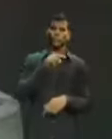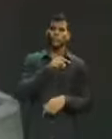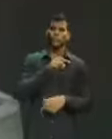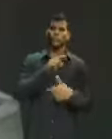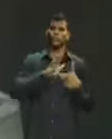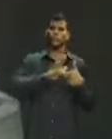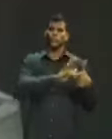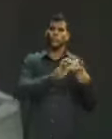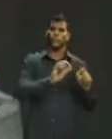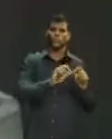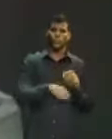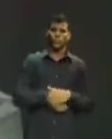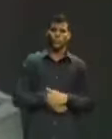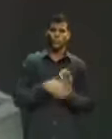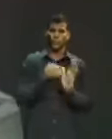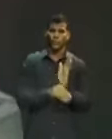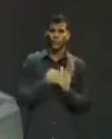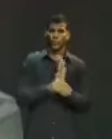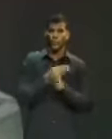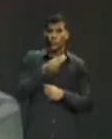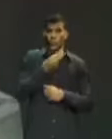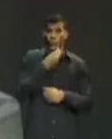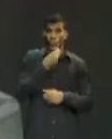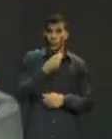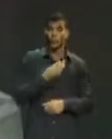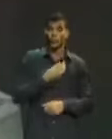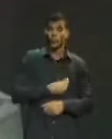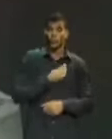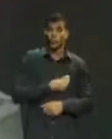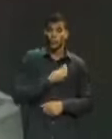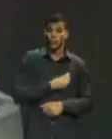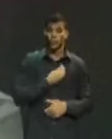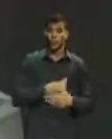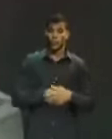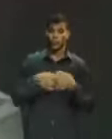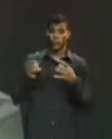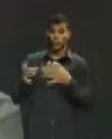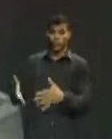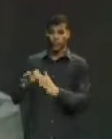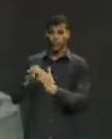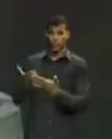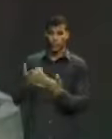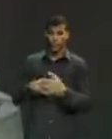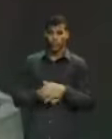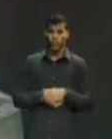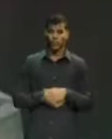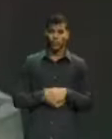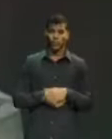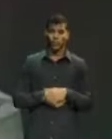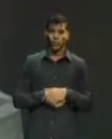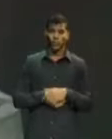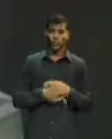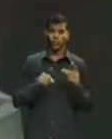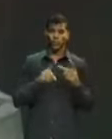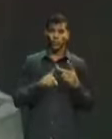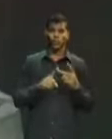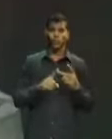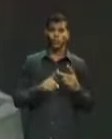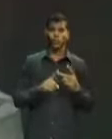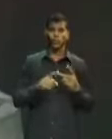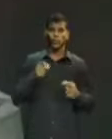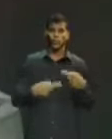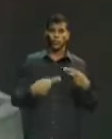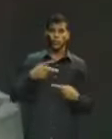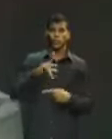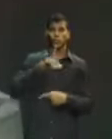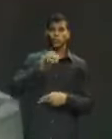de vida. A evasão escolar, o abandono escolar, a ausência de política pública